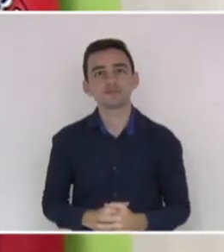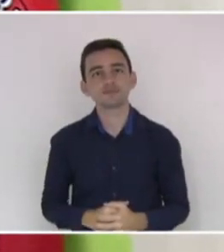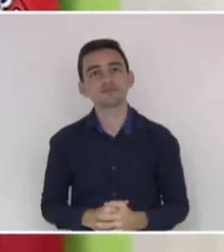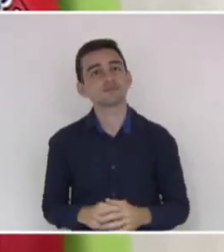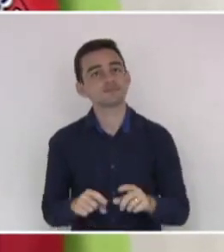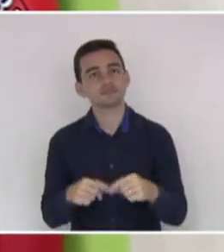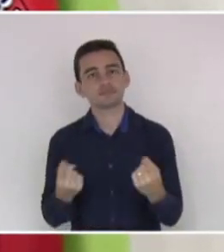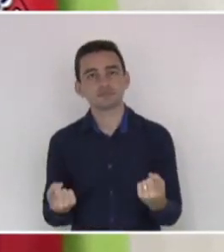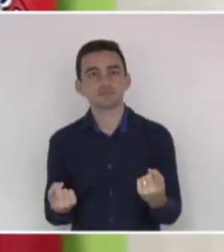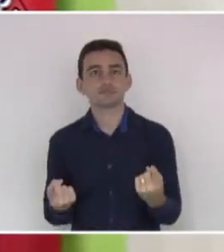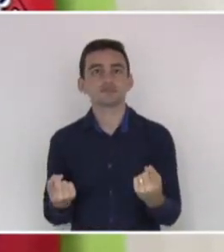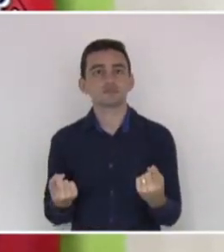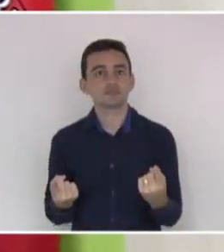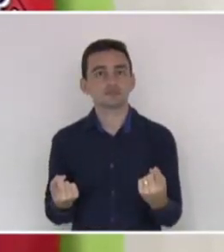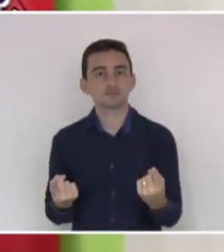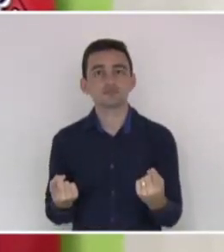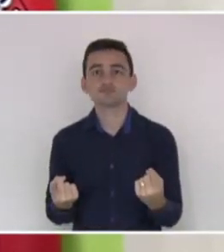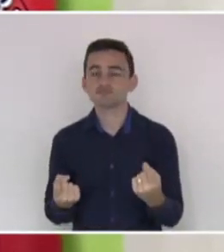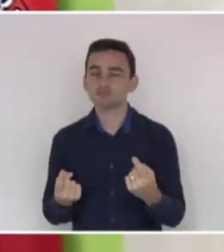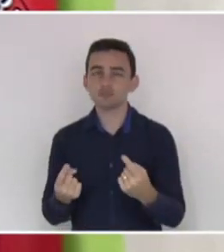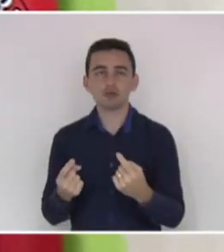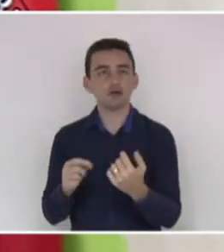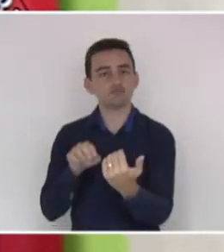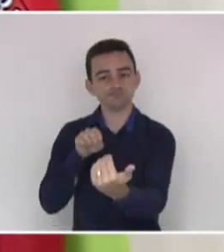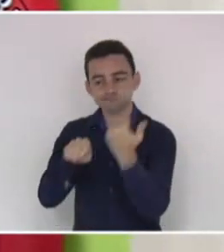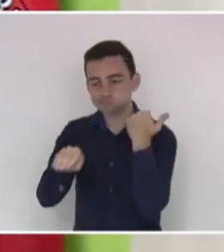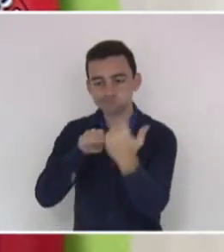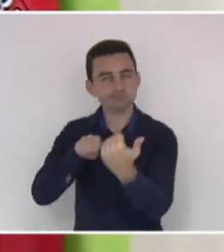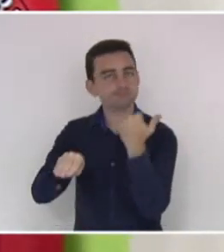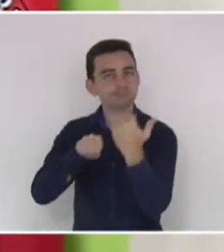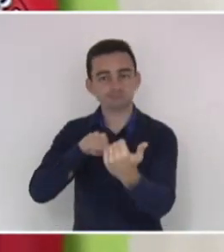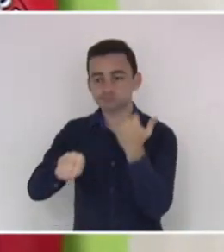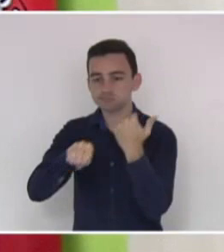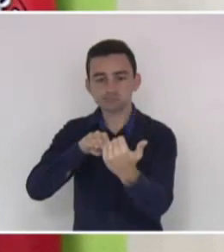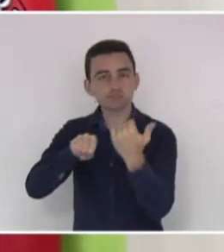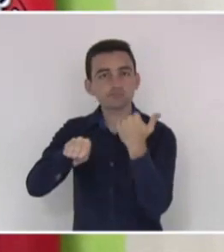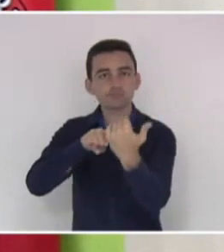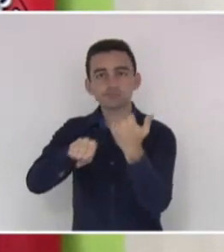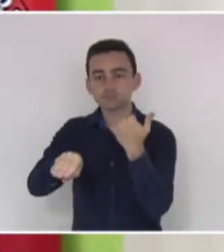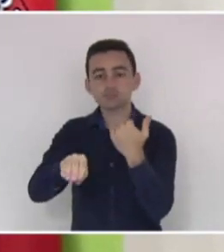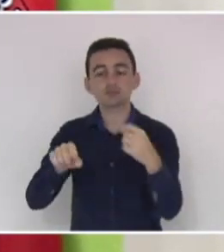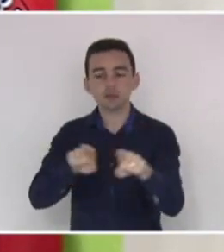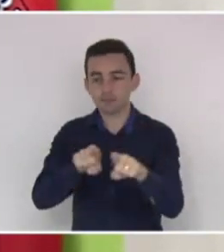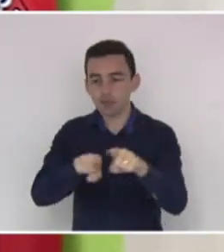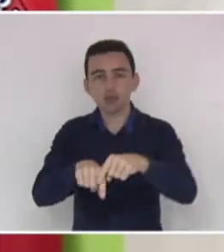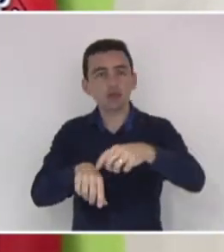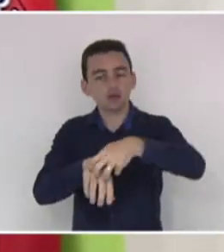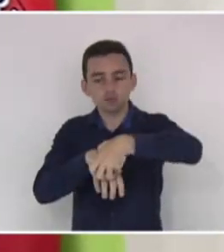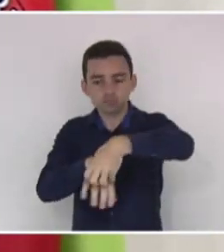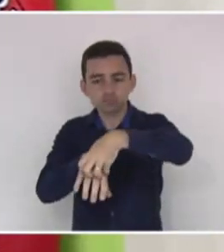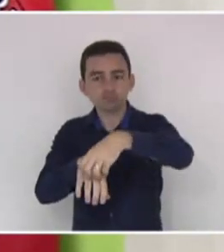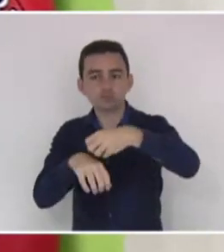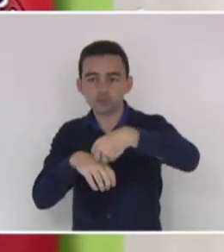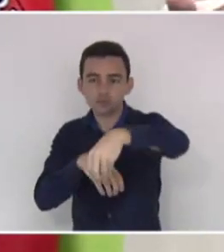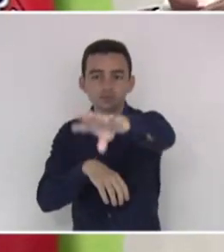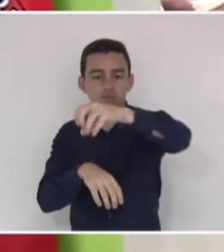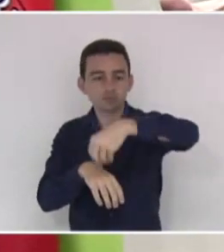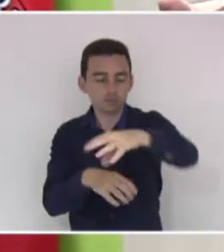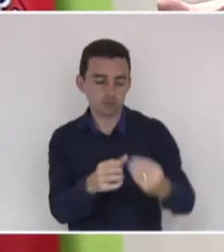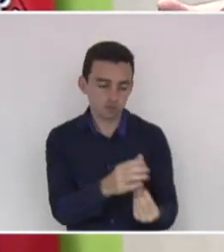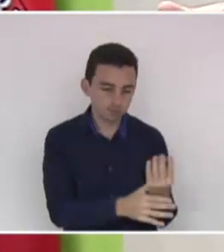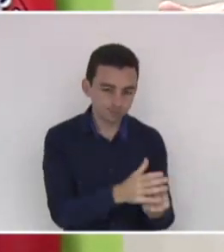gargalo, né, as estradas para escoar toda essa produção muitas delas, a começar